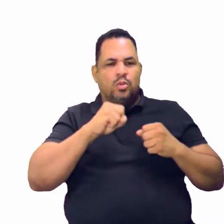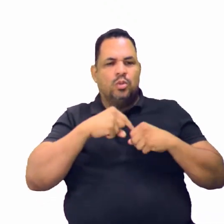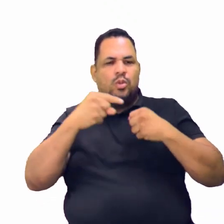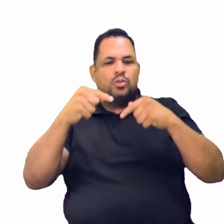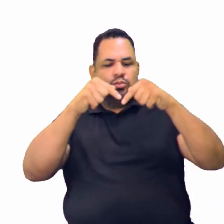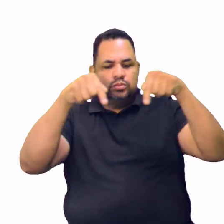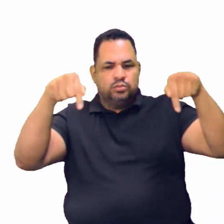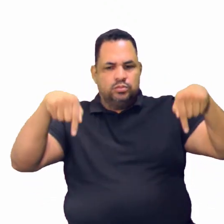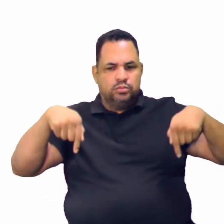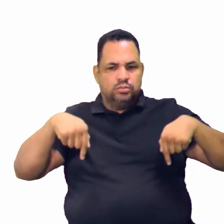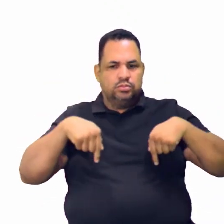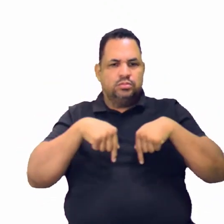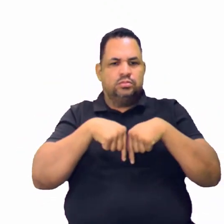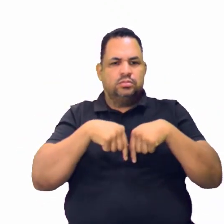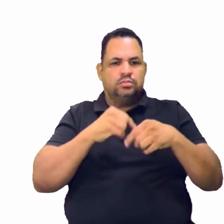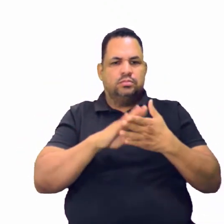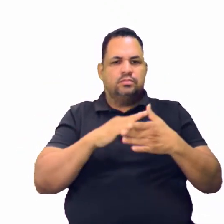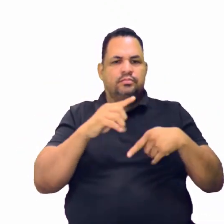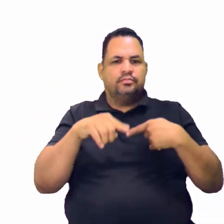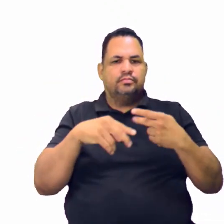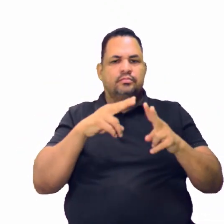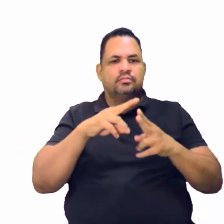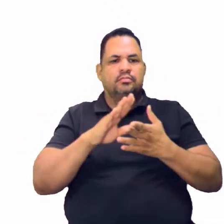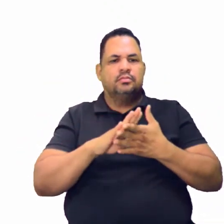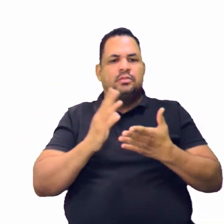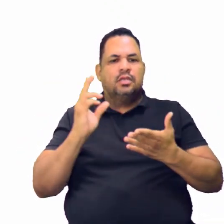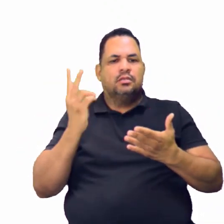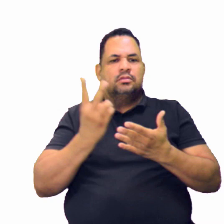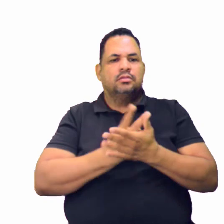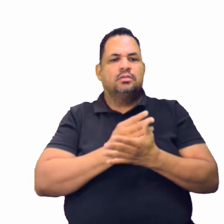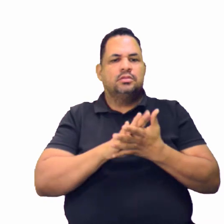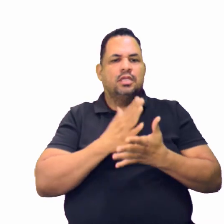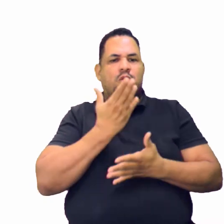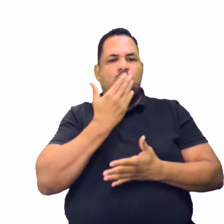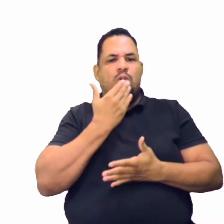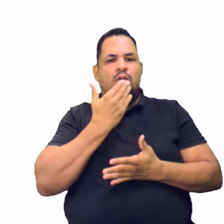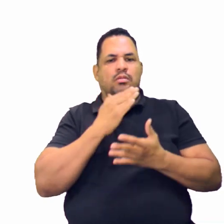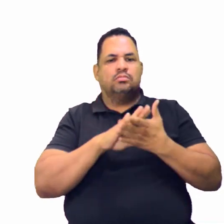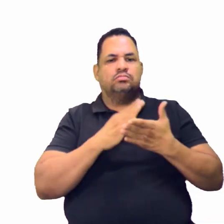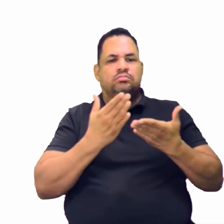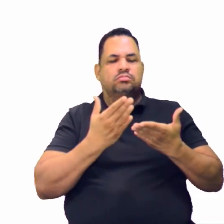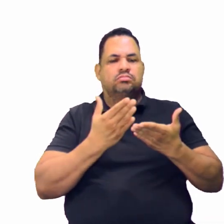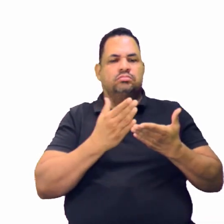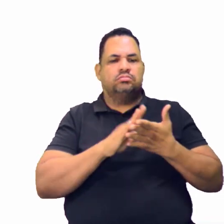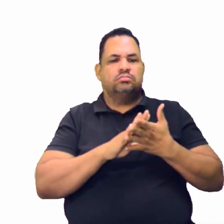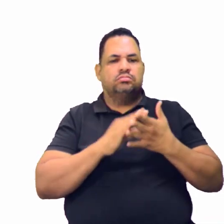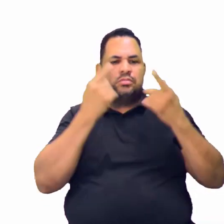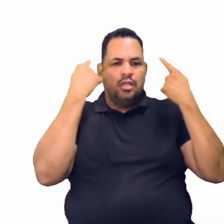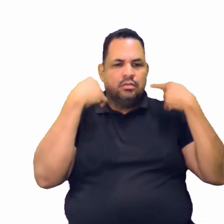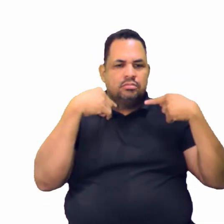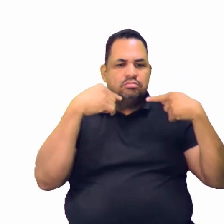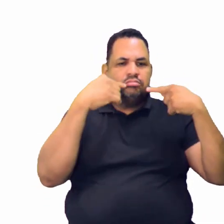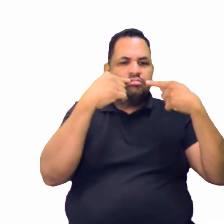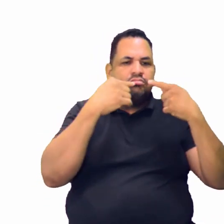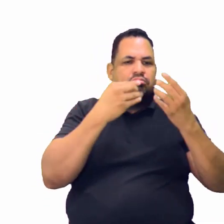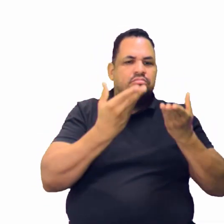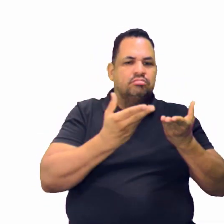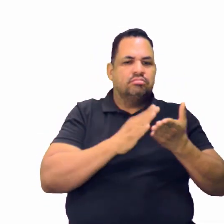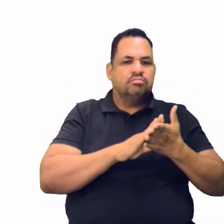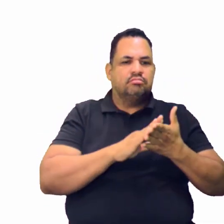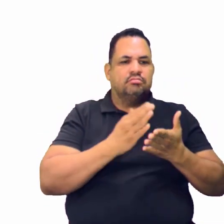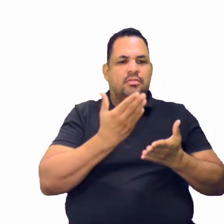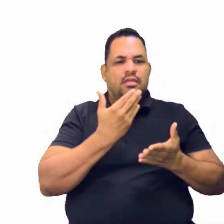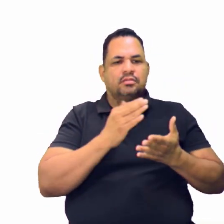longe do curral, para que enfim fosse capaz de servir-se daquela merecida refeição,